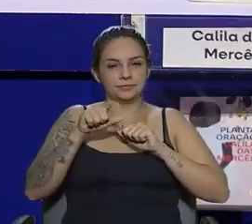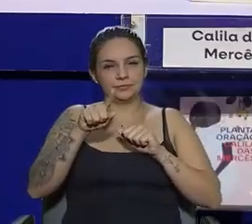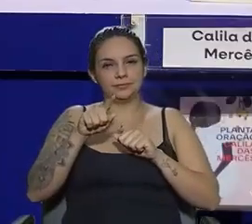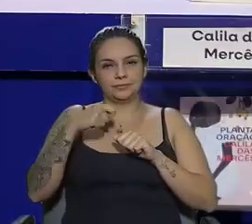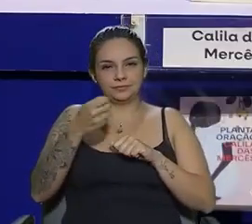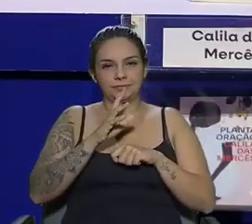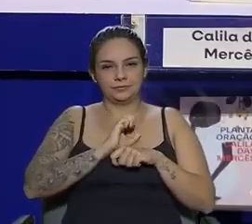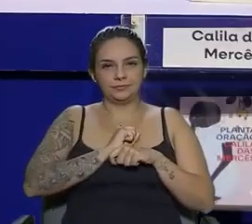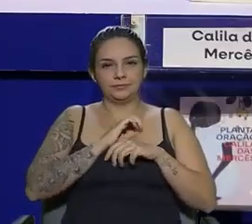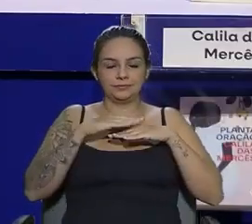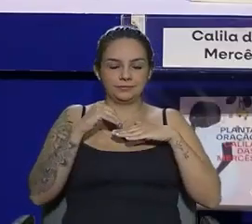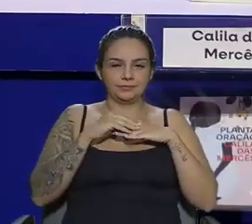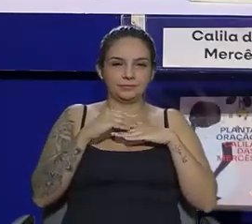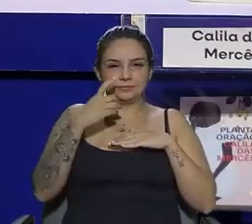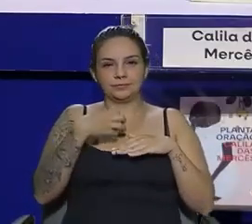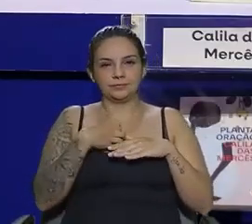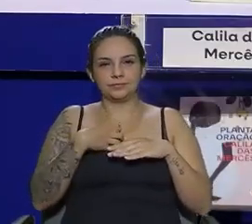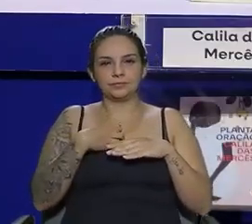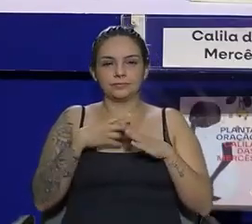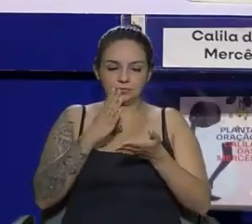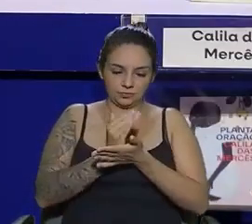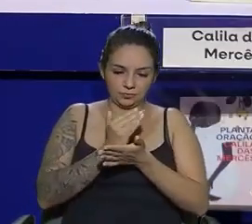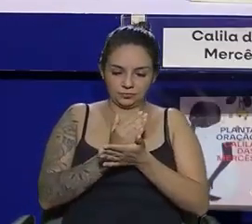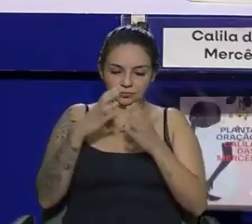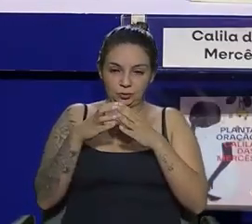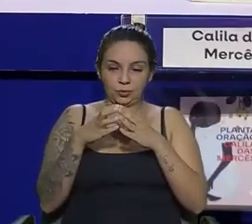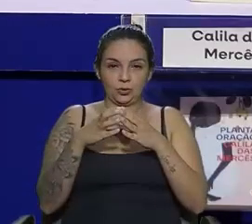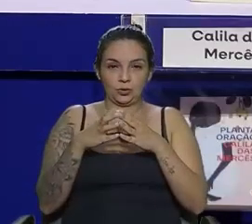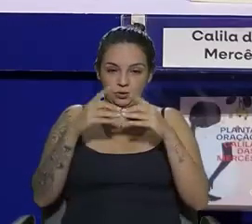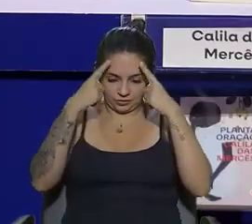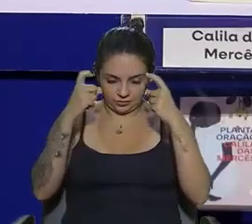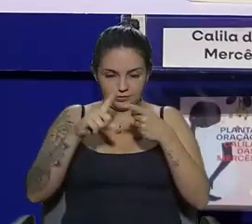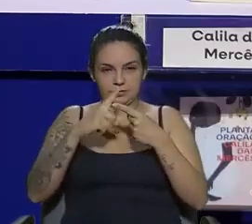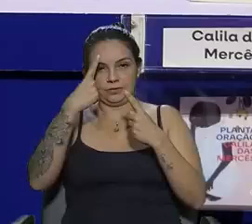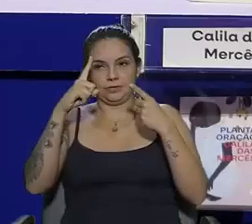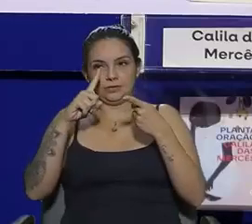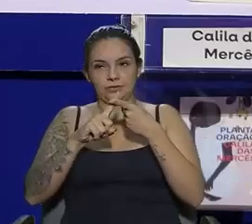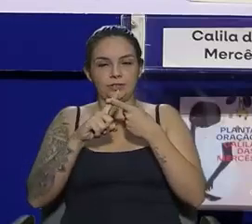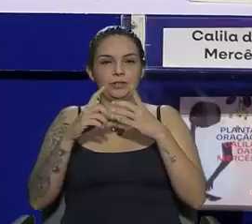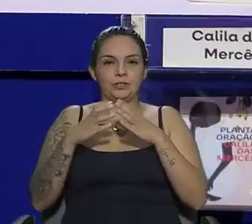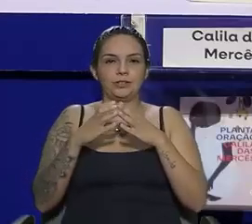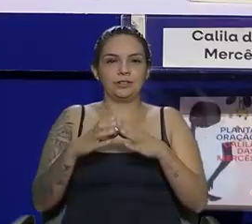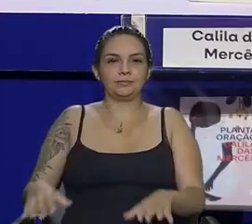esse gesto de amor e de afeto num gesto coletivo, e o gesto de vingança também uma vingança